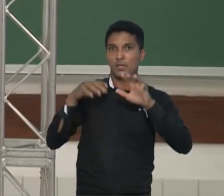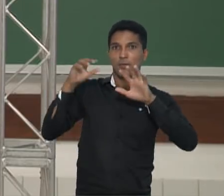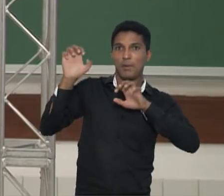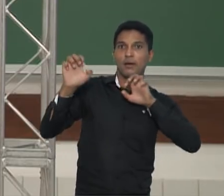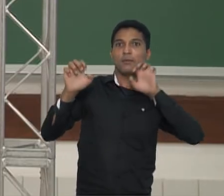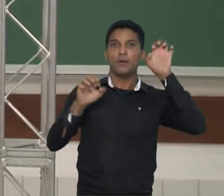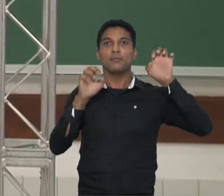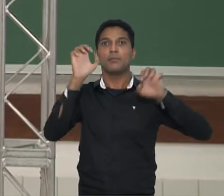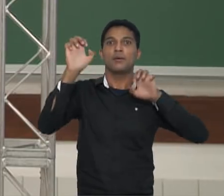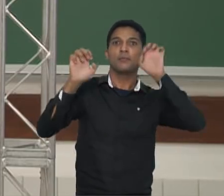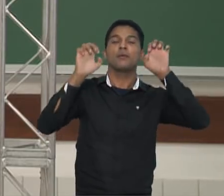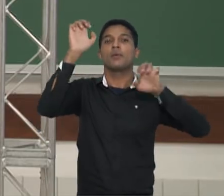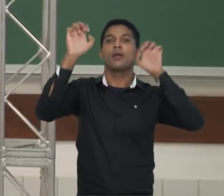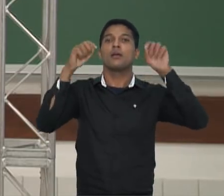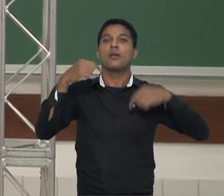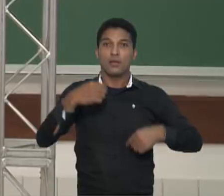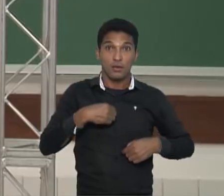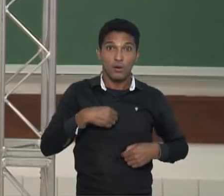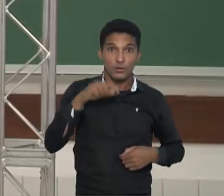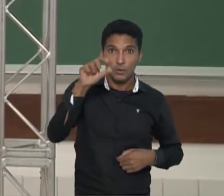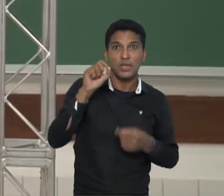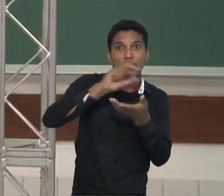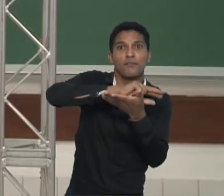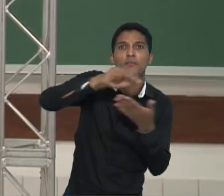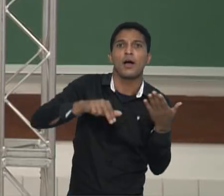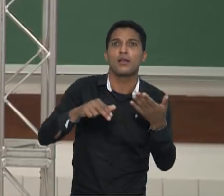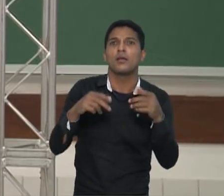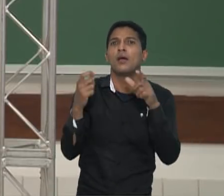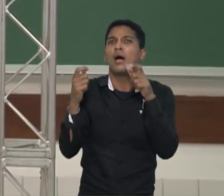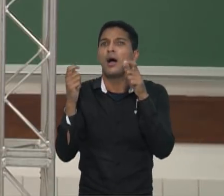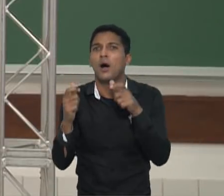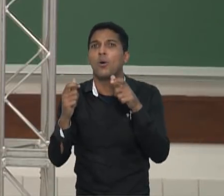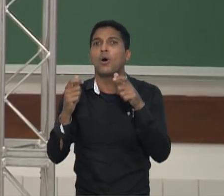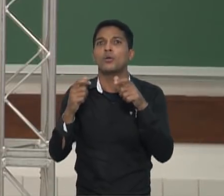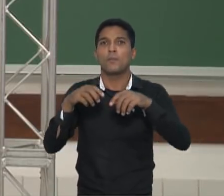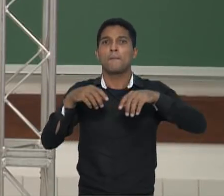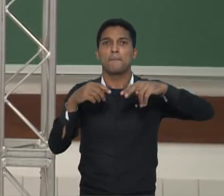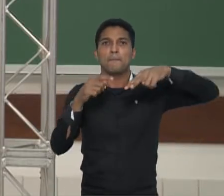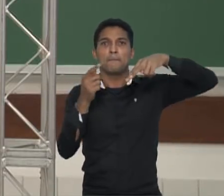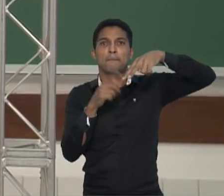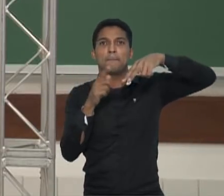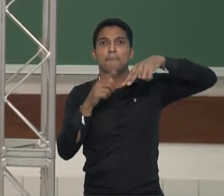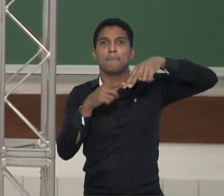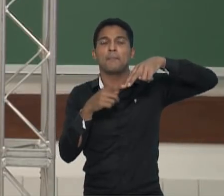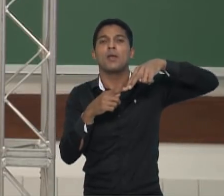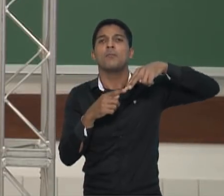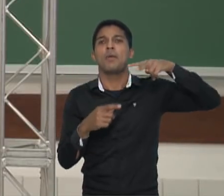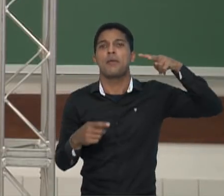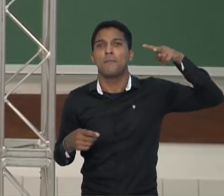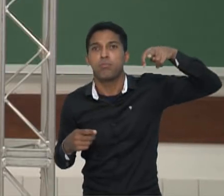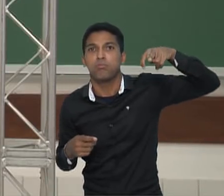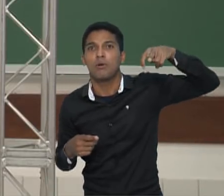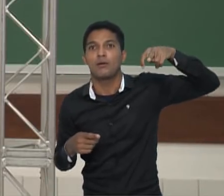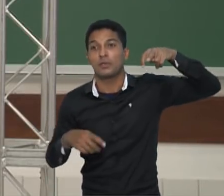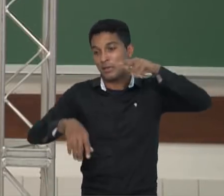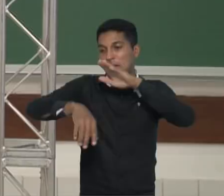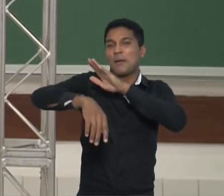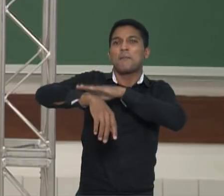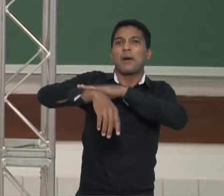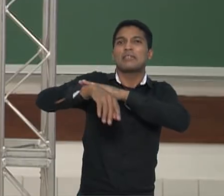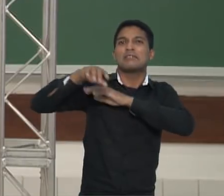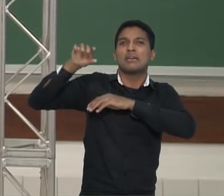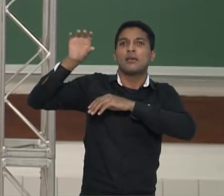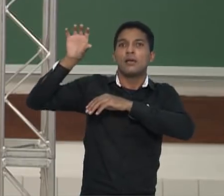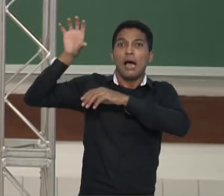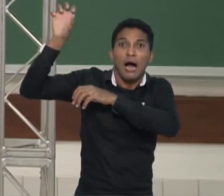vou fazer várias escolhas. Eu vou ter que pensar aonde que eu vou apoiar meu pé, aonde que eu vou me segurar com o braço e